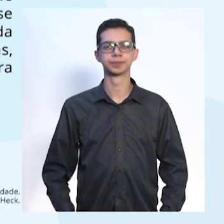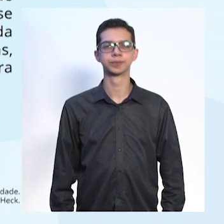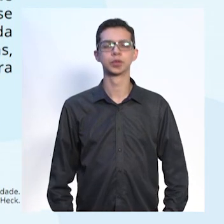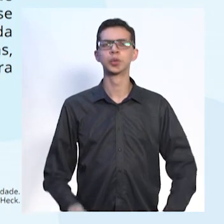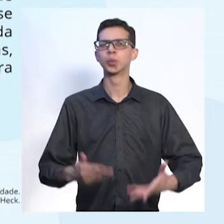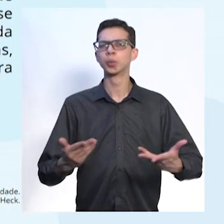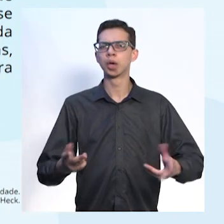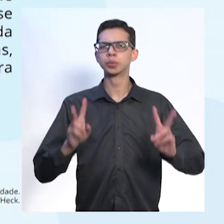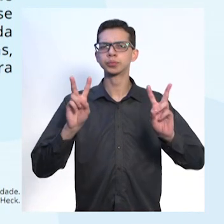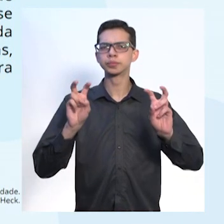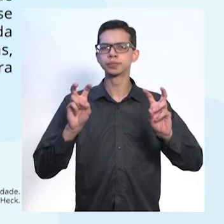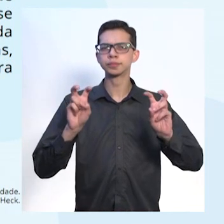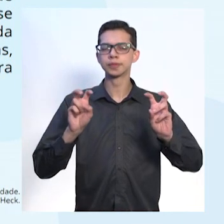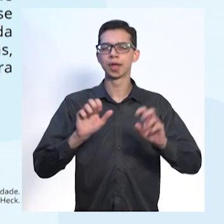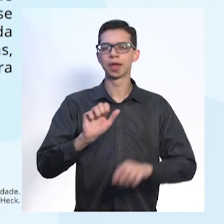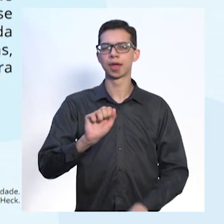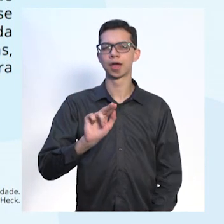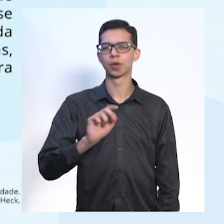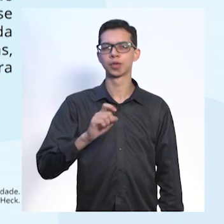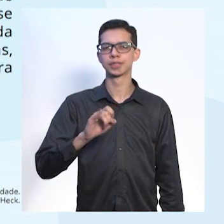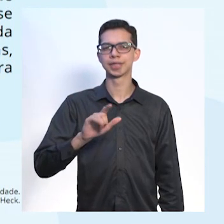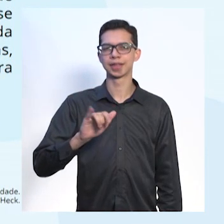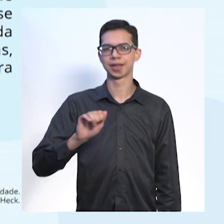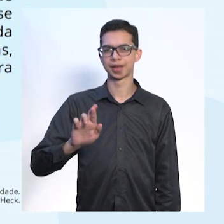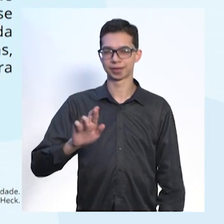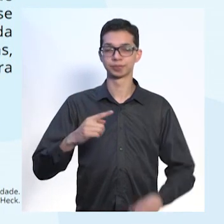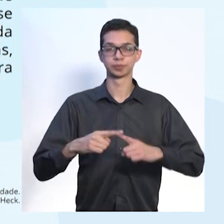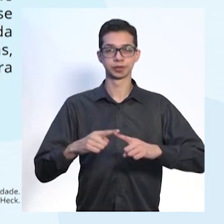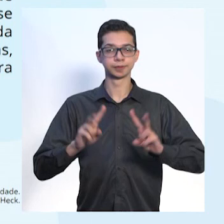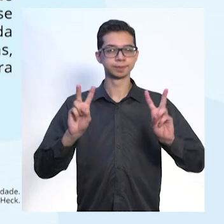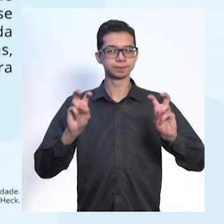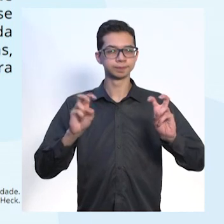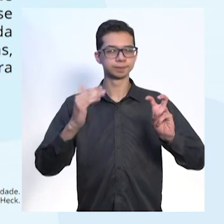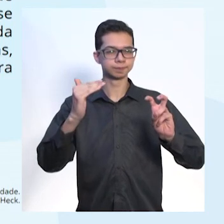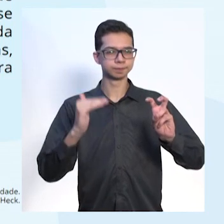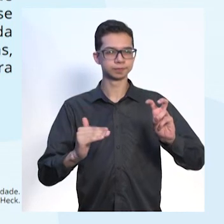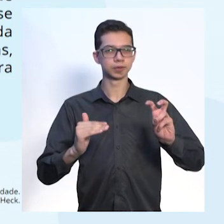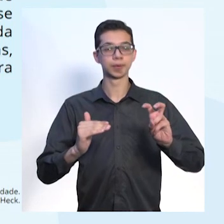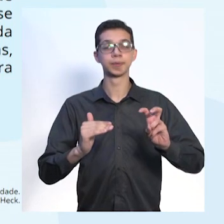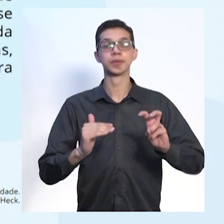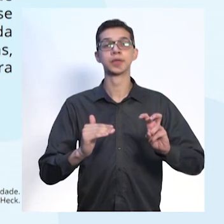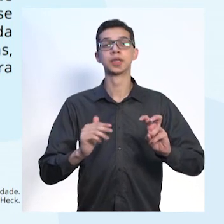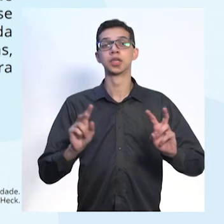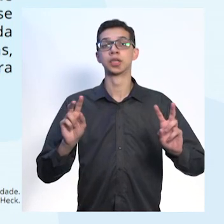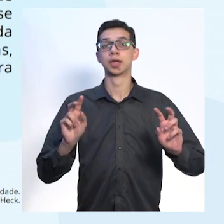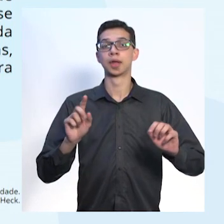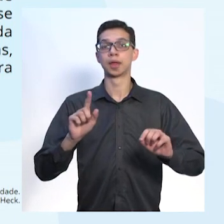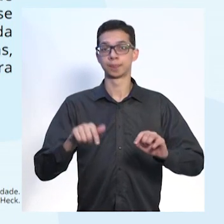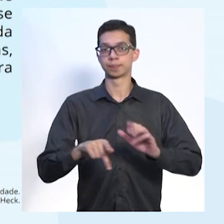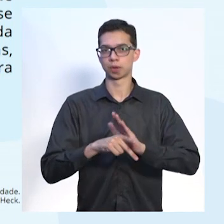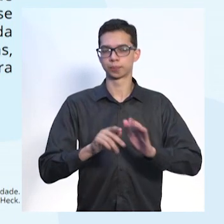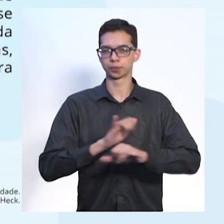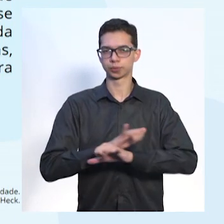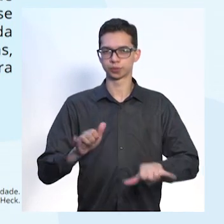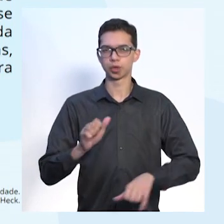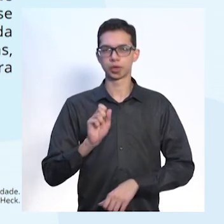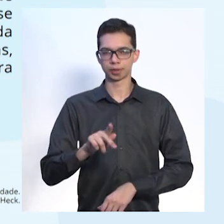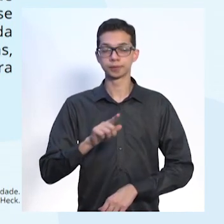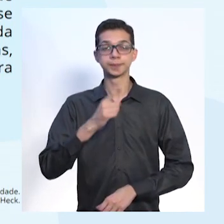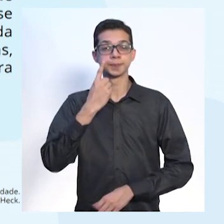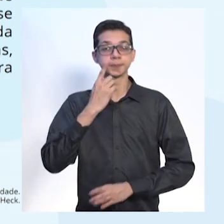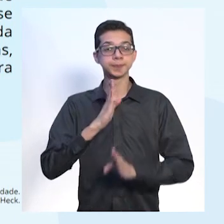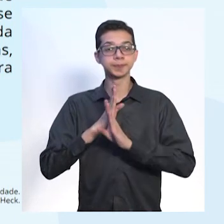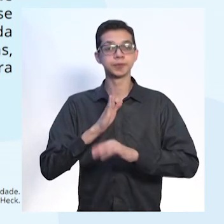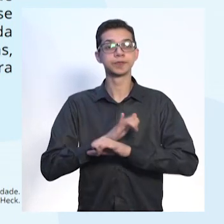notícia? Que uma aluna até já colocou a resposta dela. Localize e informe novamente, porque separado é o título auxiliar, tá bom?